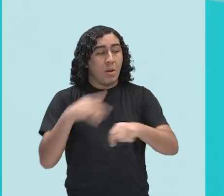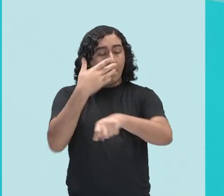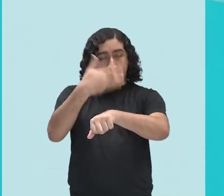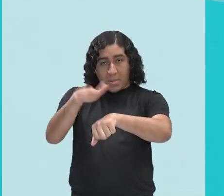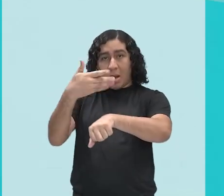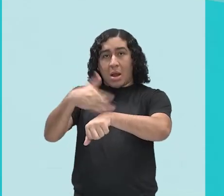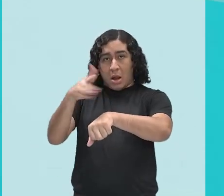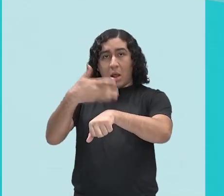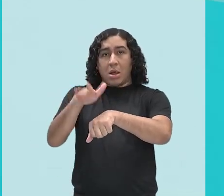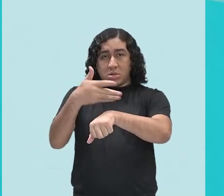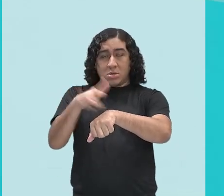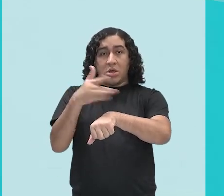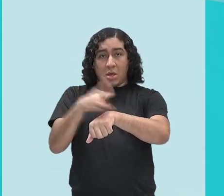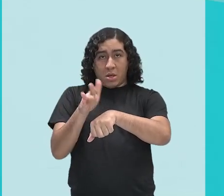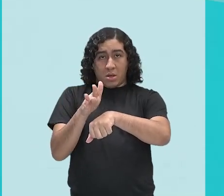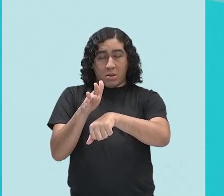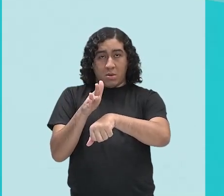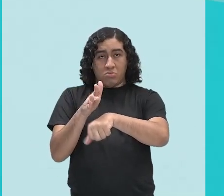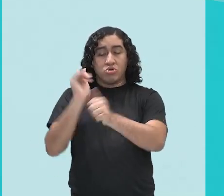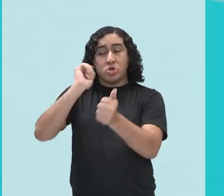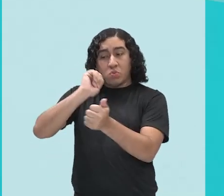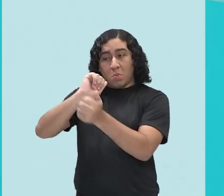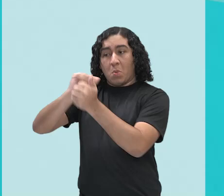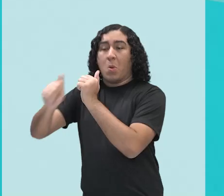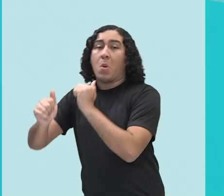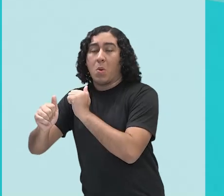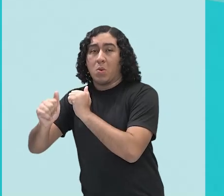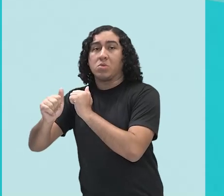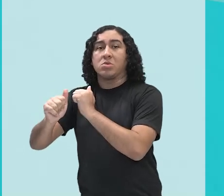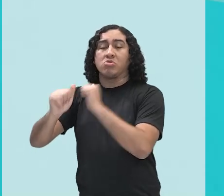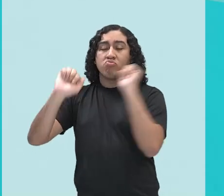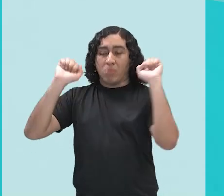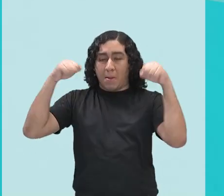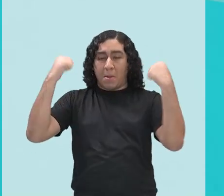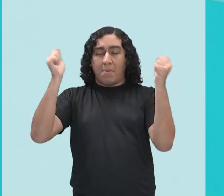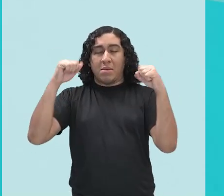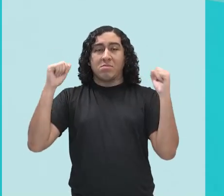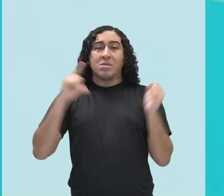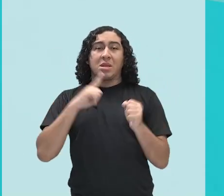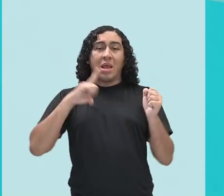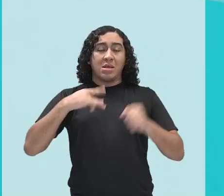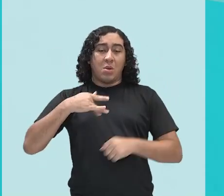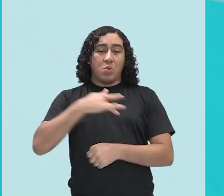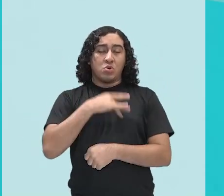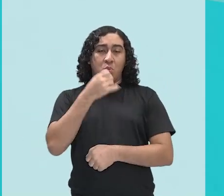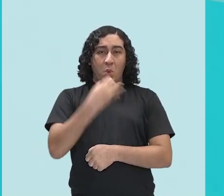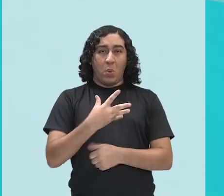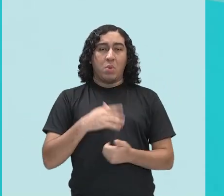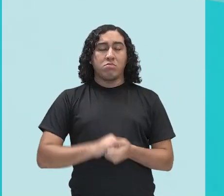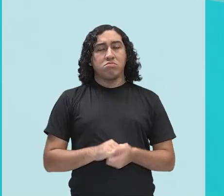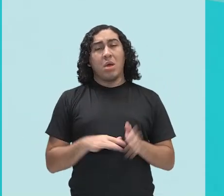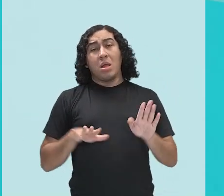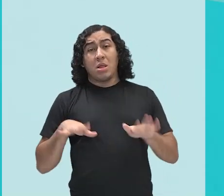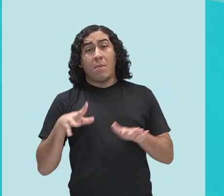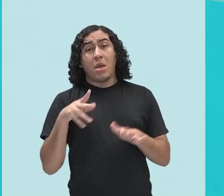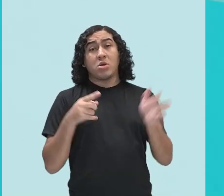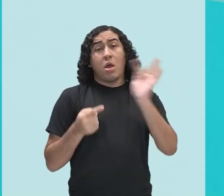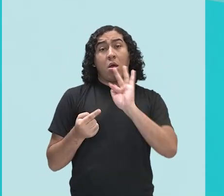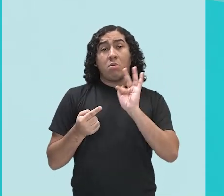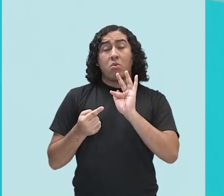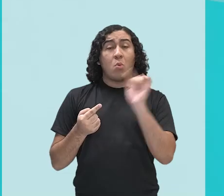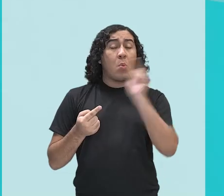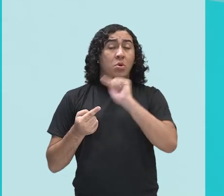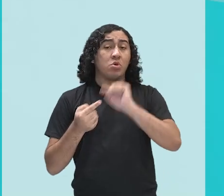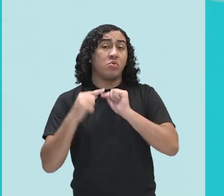que você faz com o intuito de melhorar o seu corpo. E aí vai depender do seu objetivo, das suas